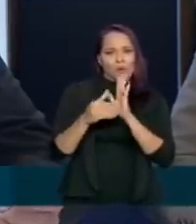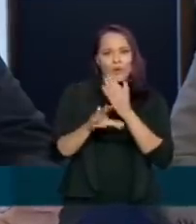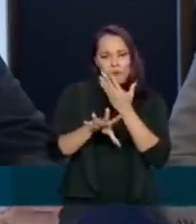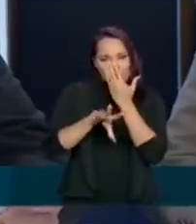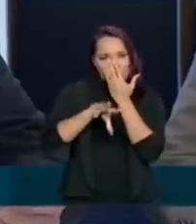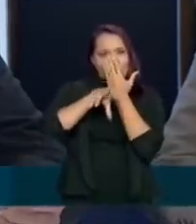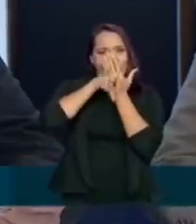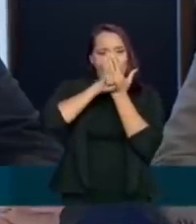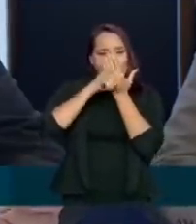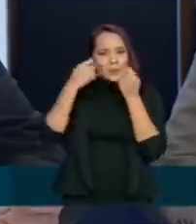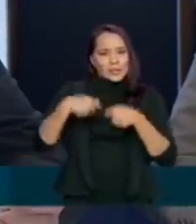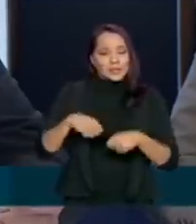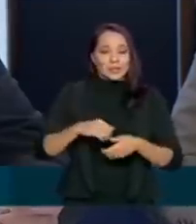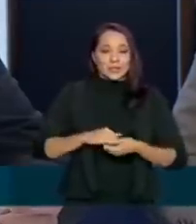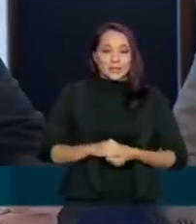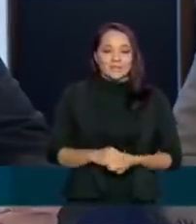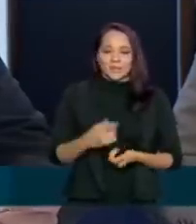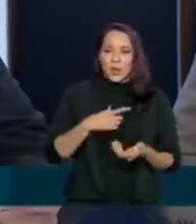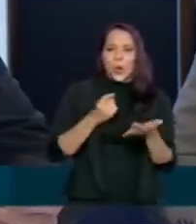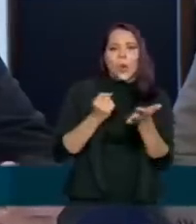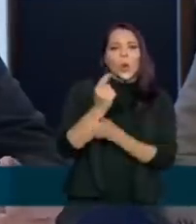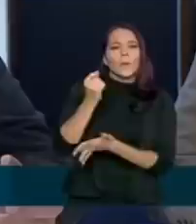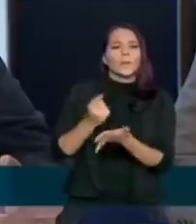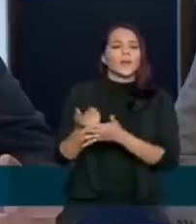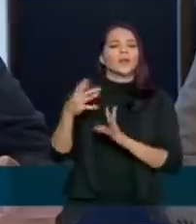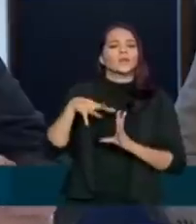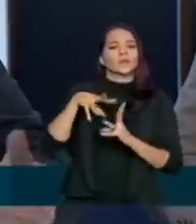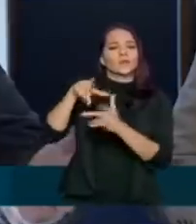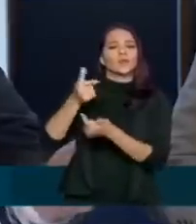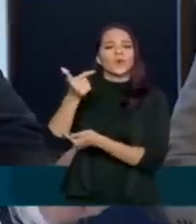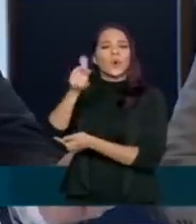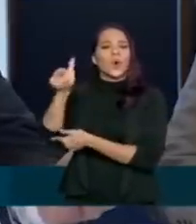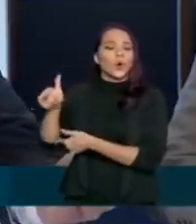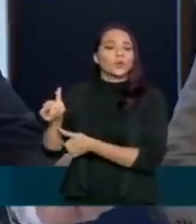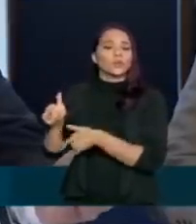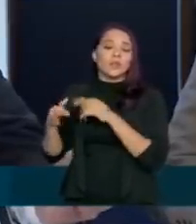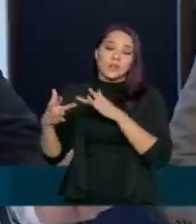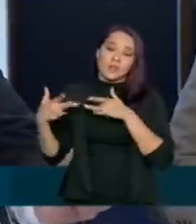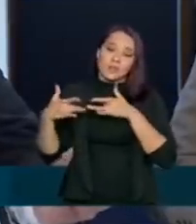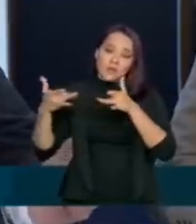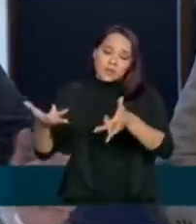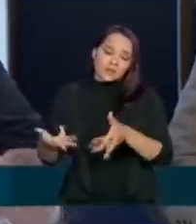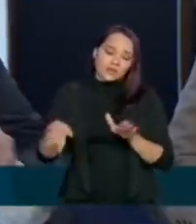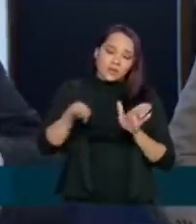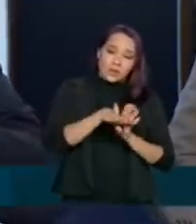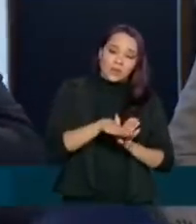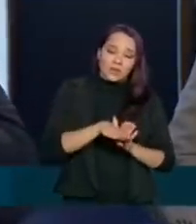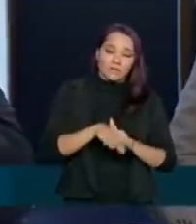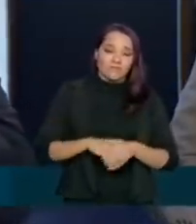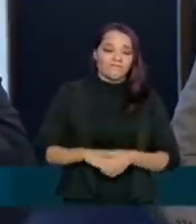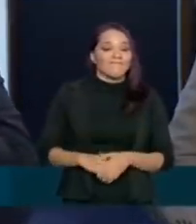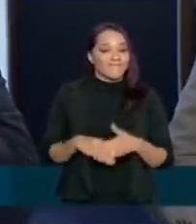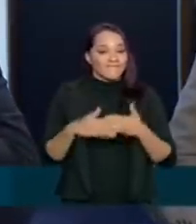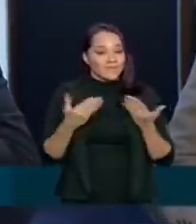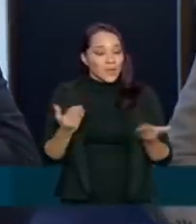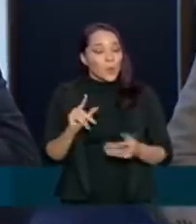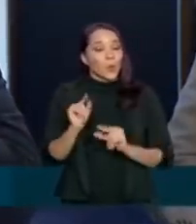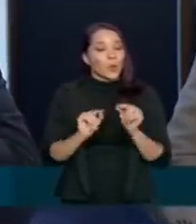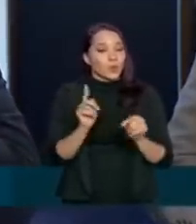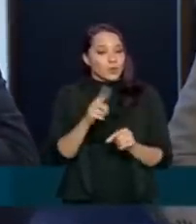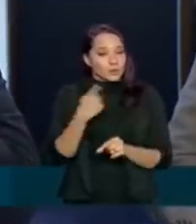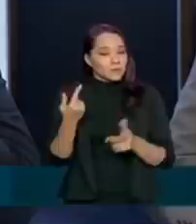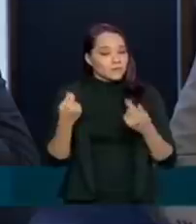nacional. Temos capacidade de comprar na indústria internacional, temos doações chegando, Então, para aquilo que a gente